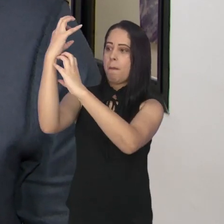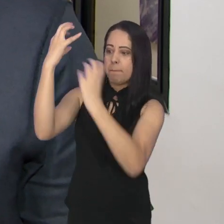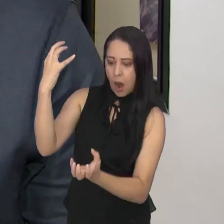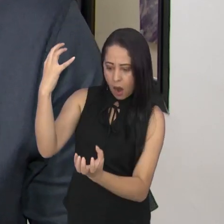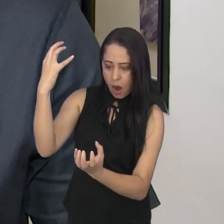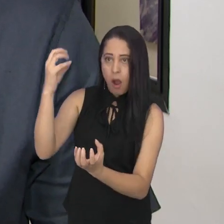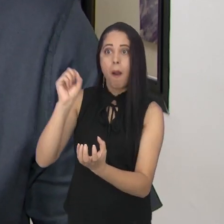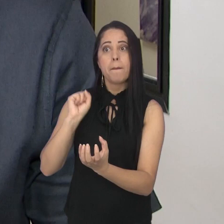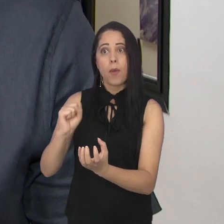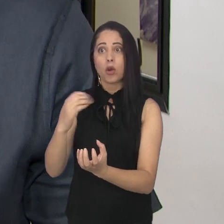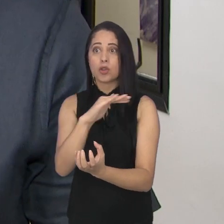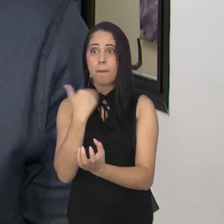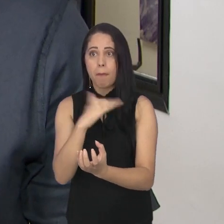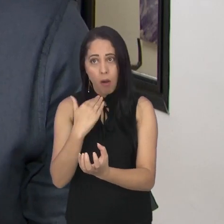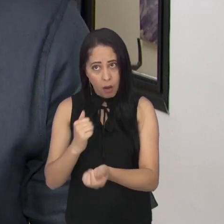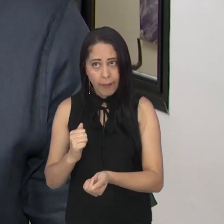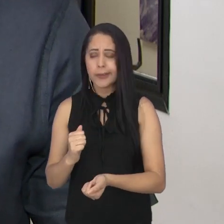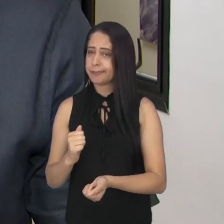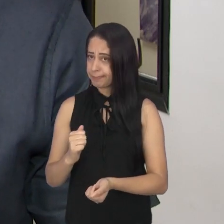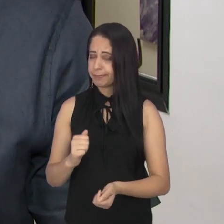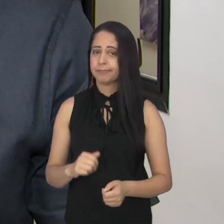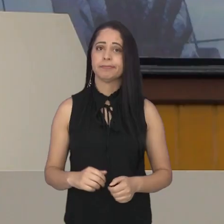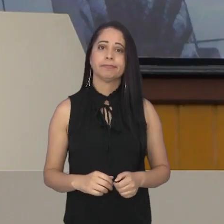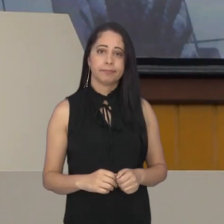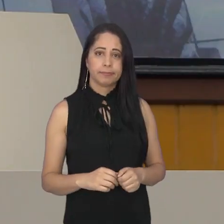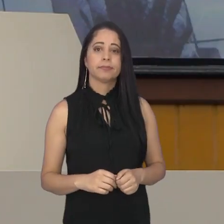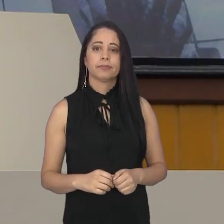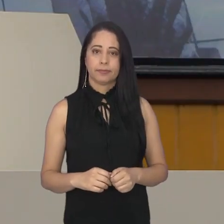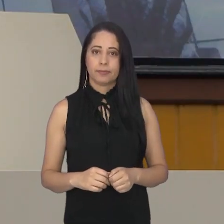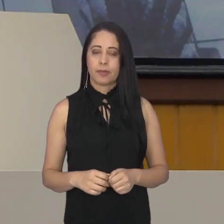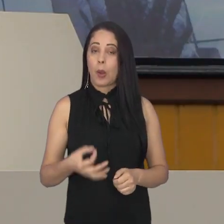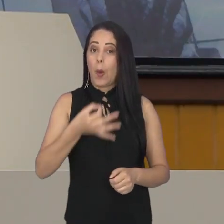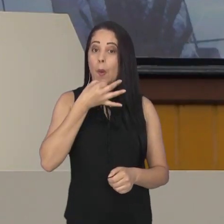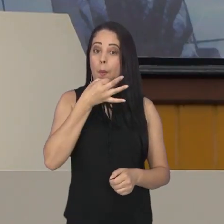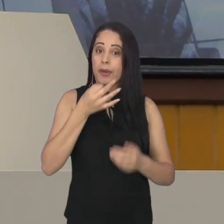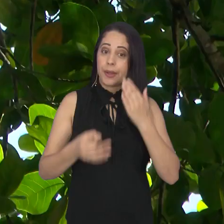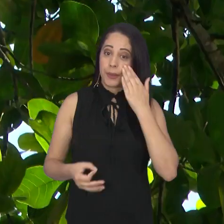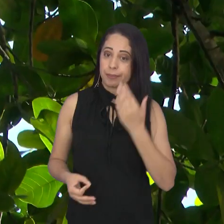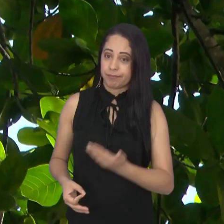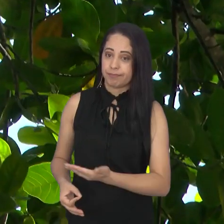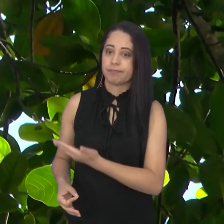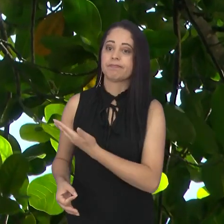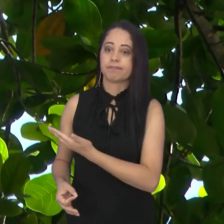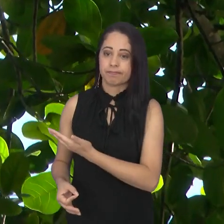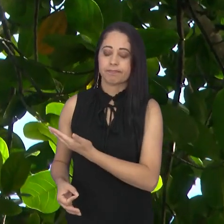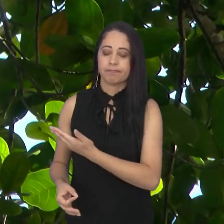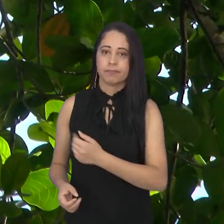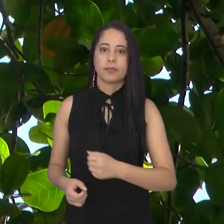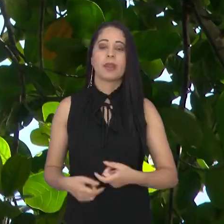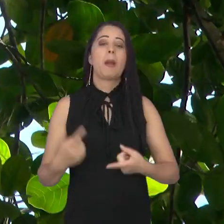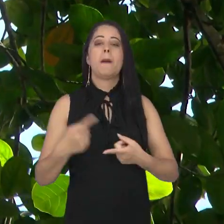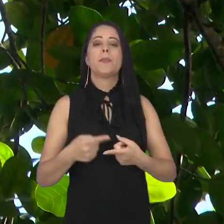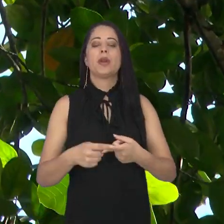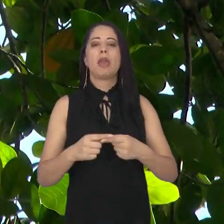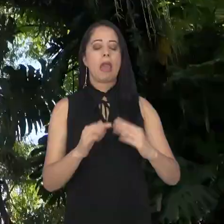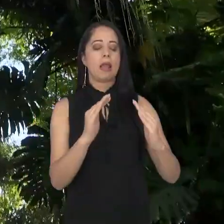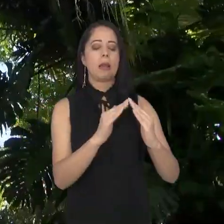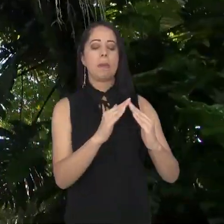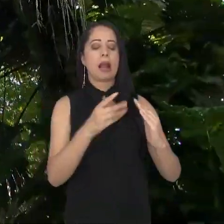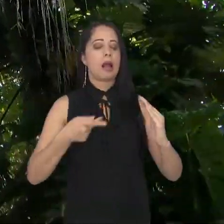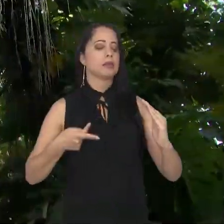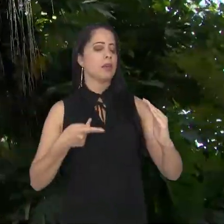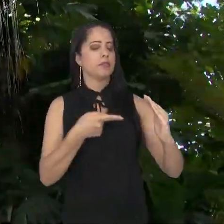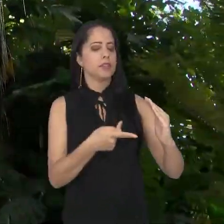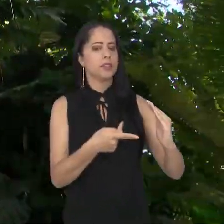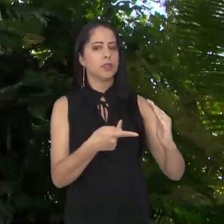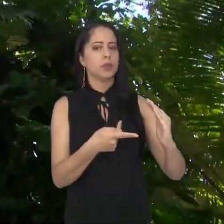cabeça de uma pessoa, pode causar até a morte dessa pessoa, tá? De acordo com o parlamentar, a ideia de protocolar o projeto veio após a